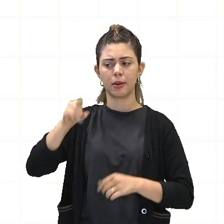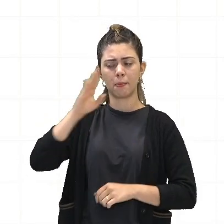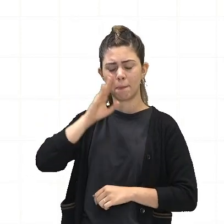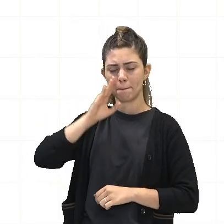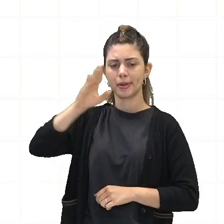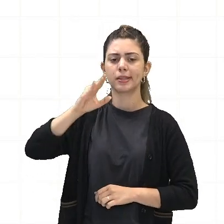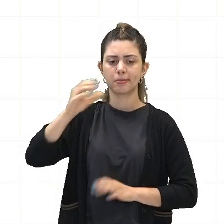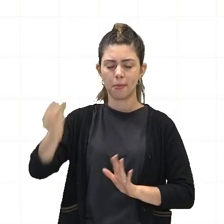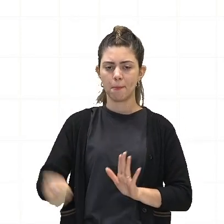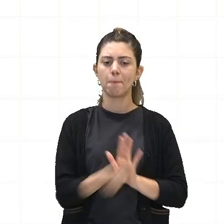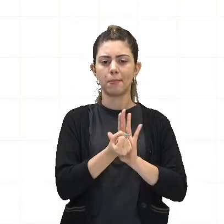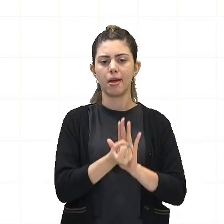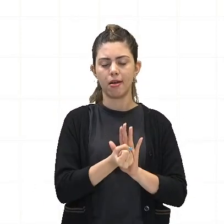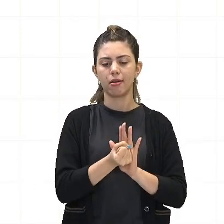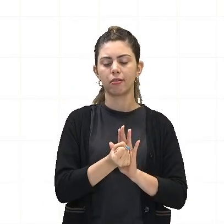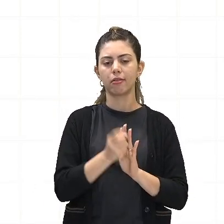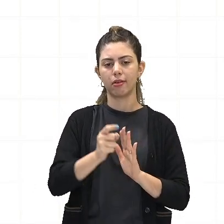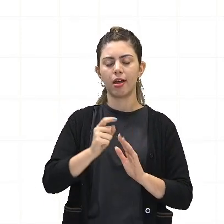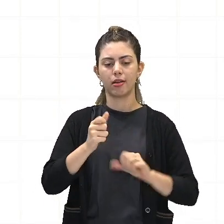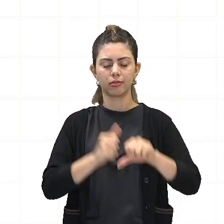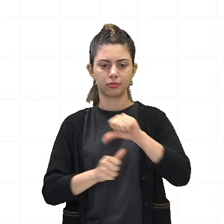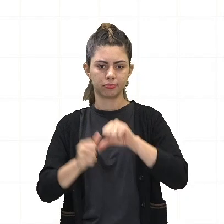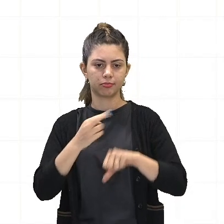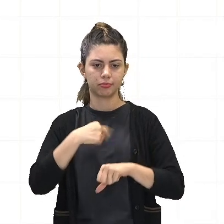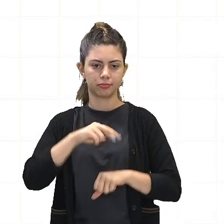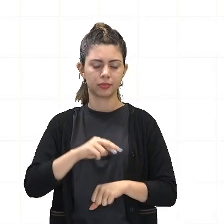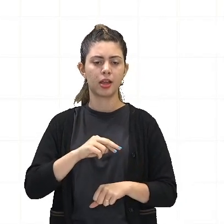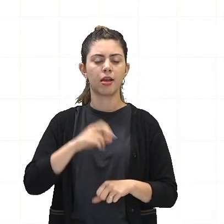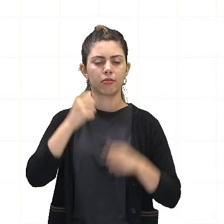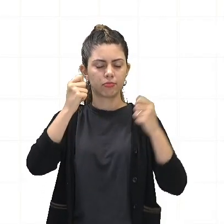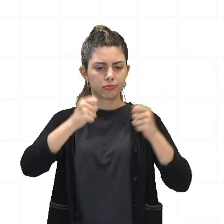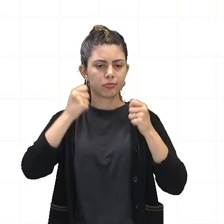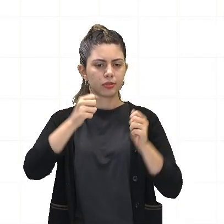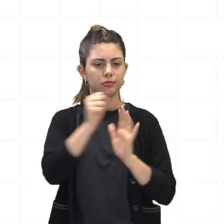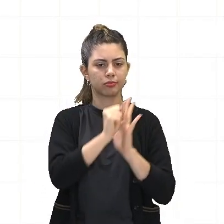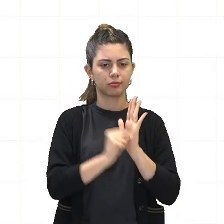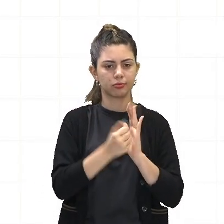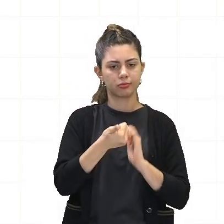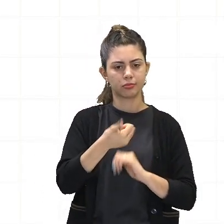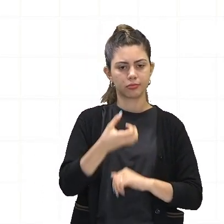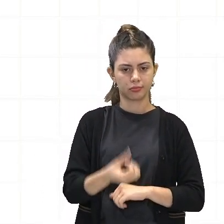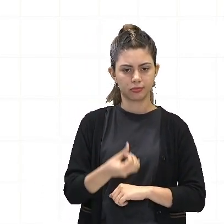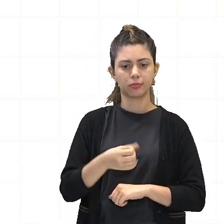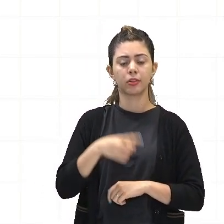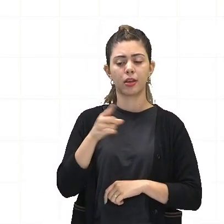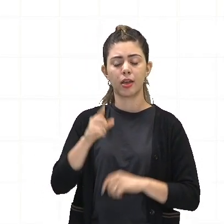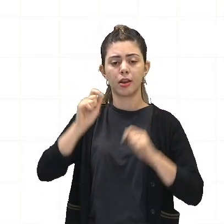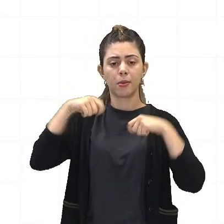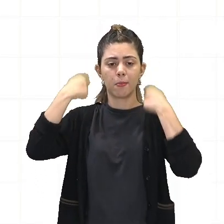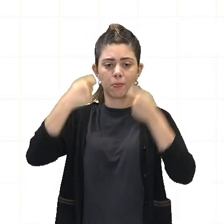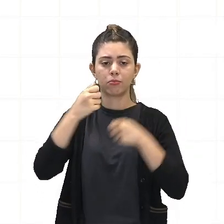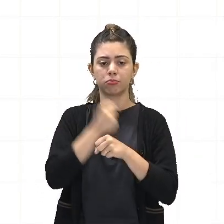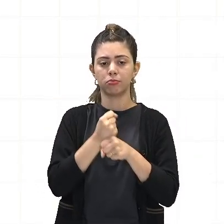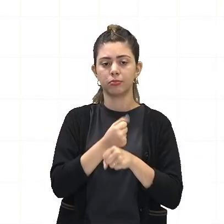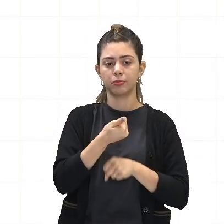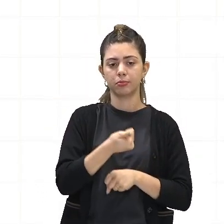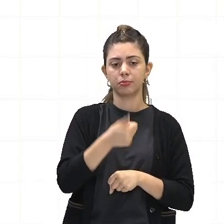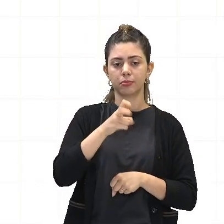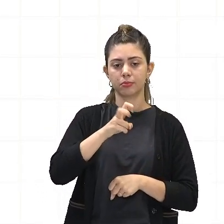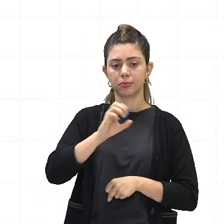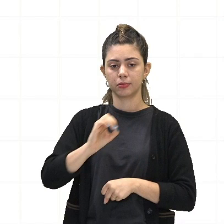foi queimado na fogueira. Ele não teve a mesma sorte de Wycliffe, né? Ele não conseguiu ser amparado pela nobreza. E